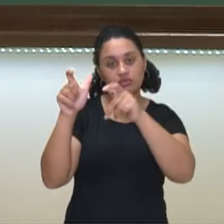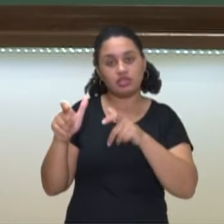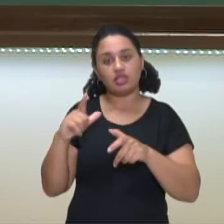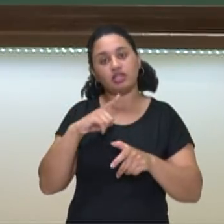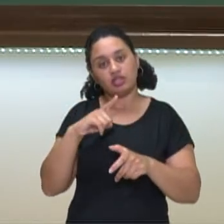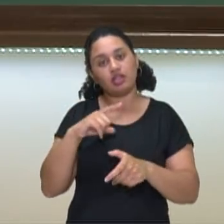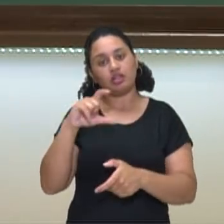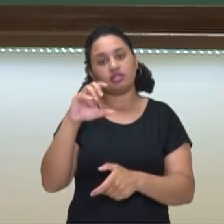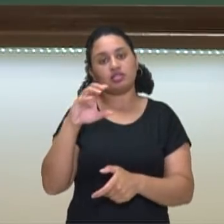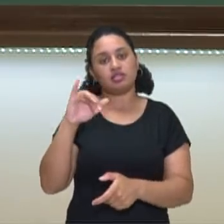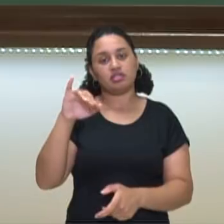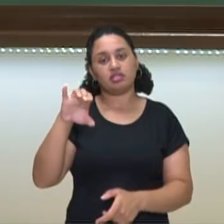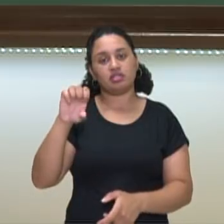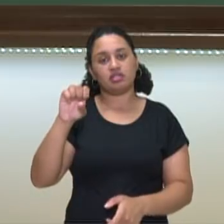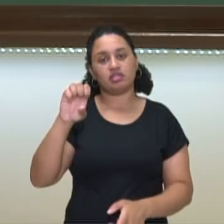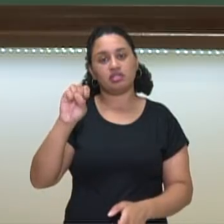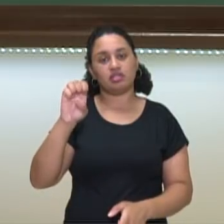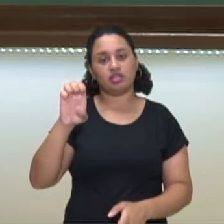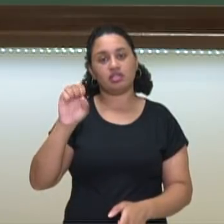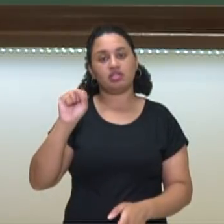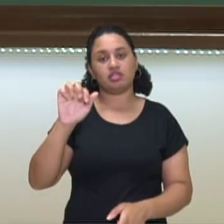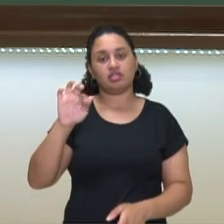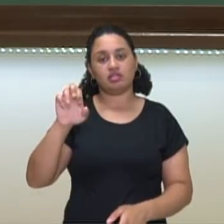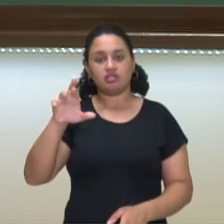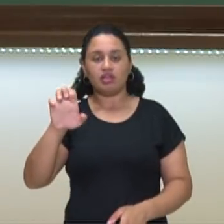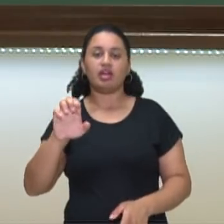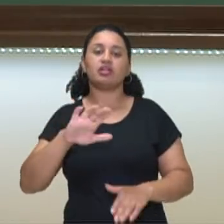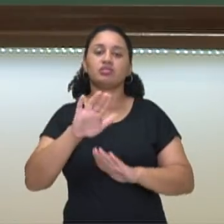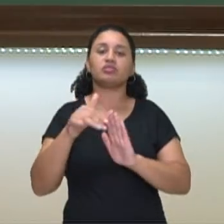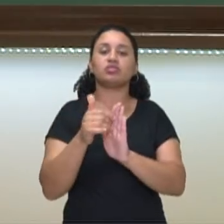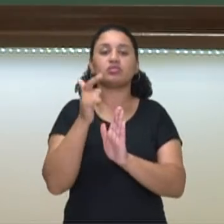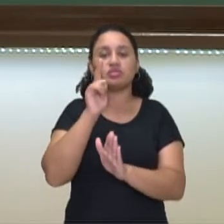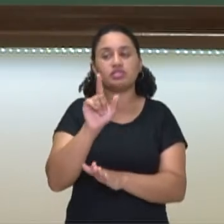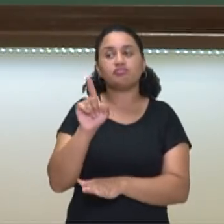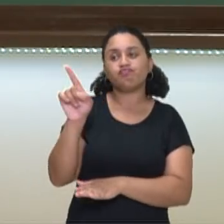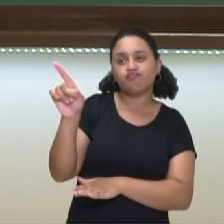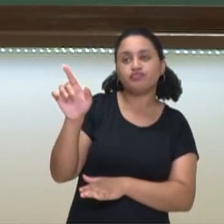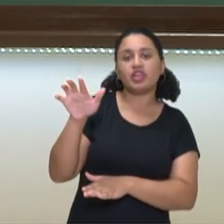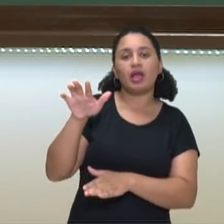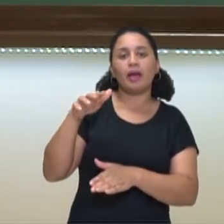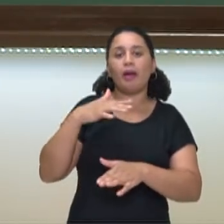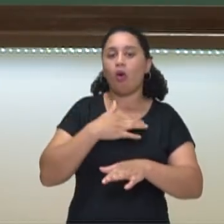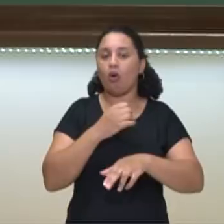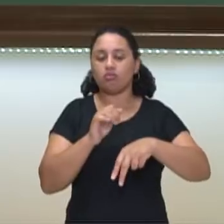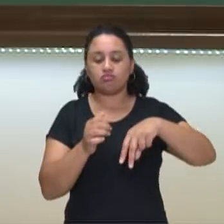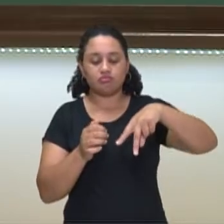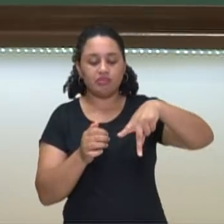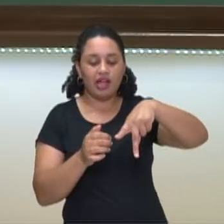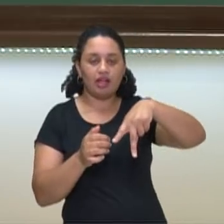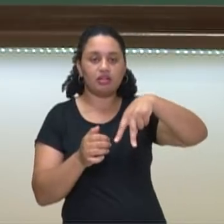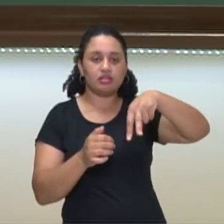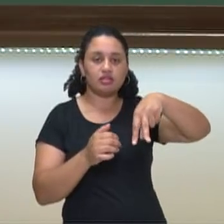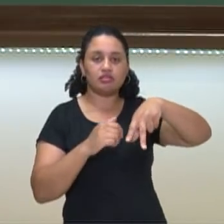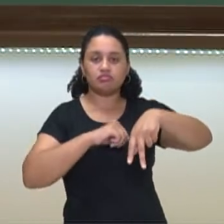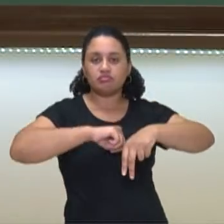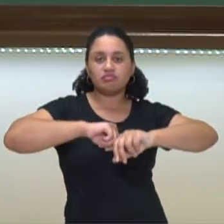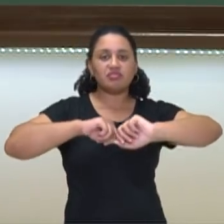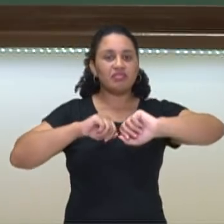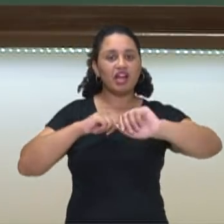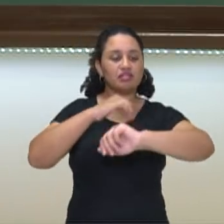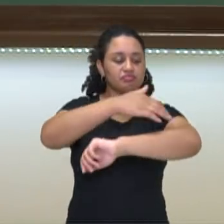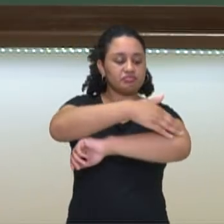esses locais aonde eu consigo chegar com o meu braço, com o meu pé, com o meu cotovelo,